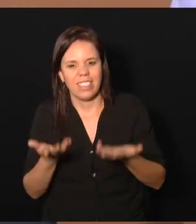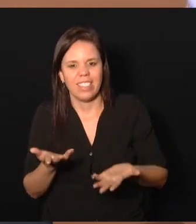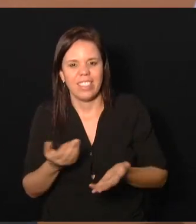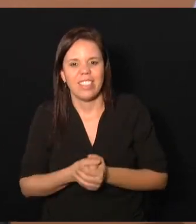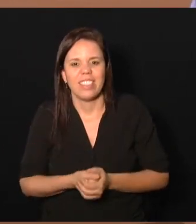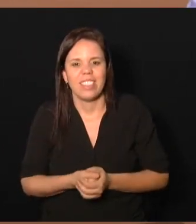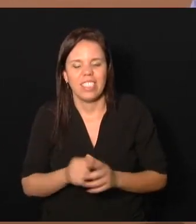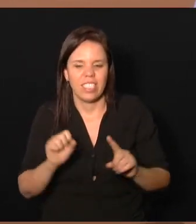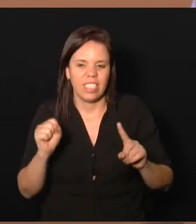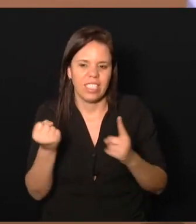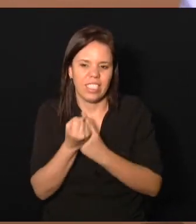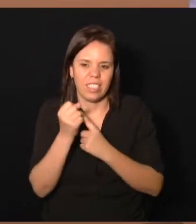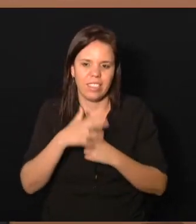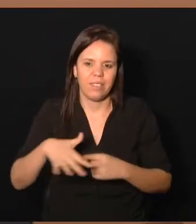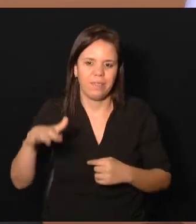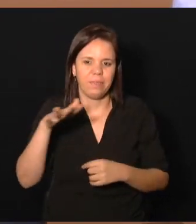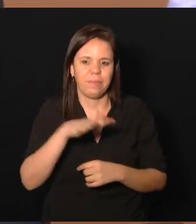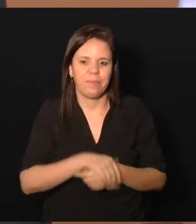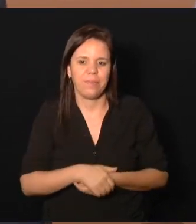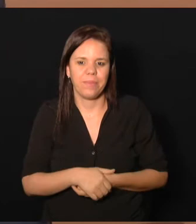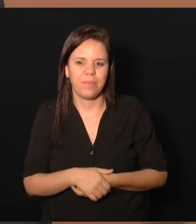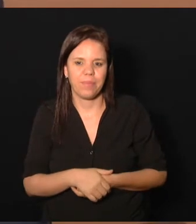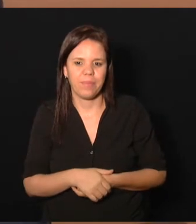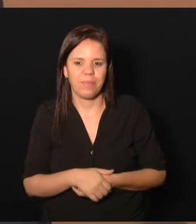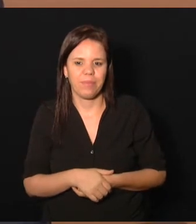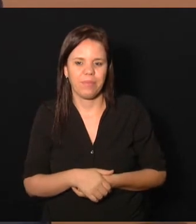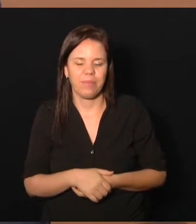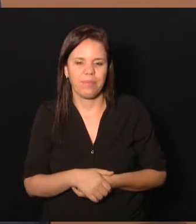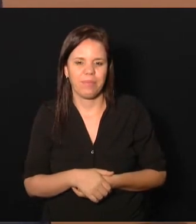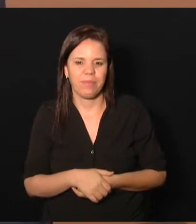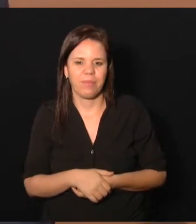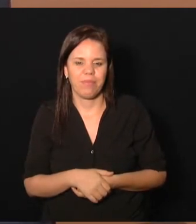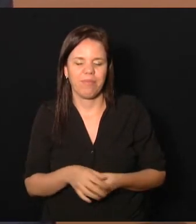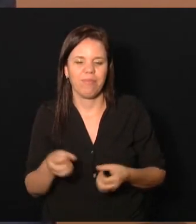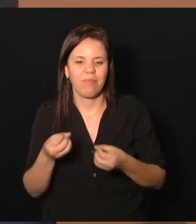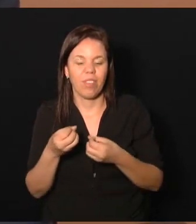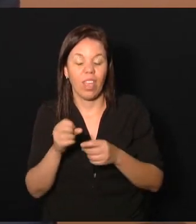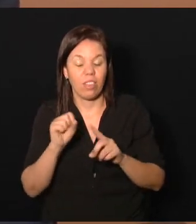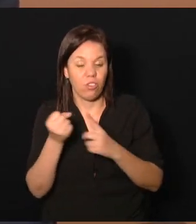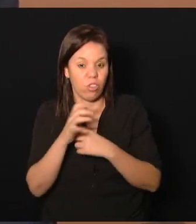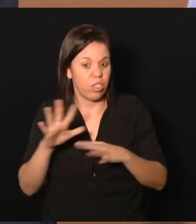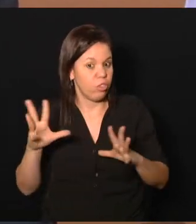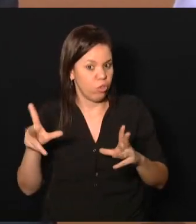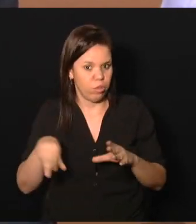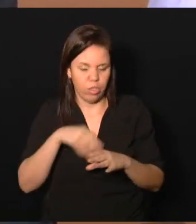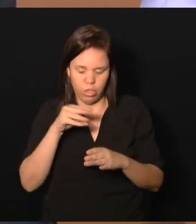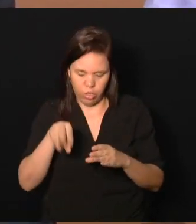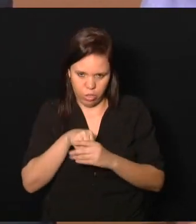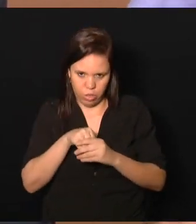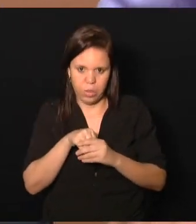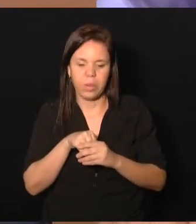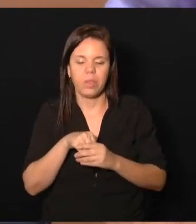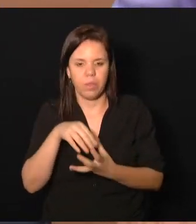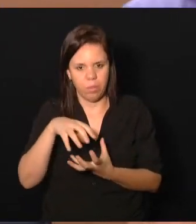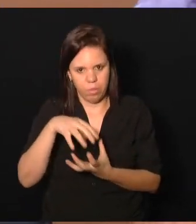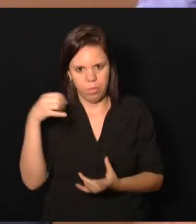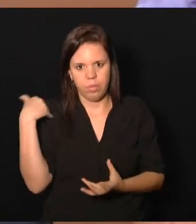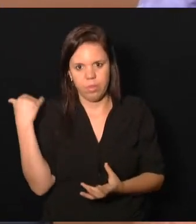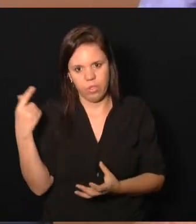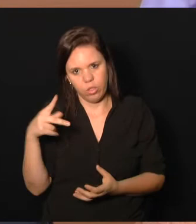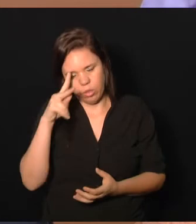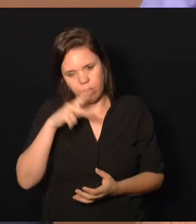que a sociedade, e quando eu digo a sociedade, eu insiro também os idosos, porque nós mesmos